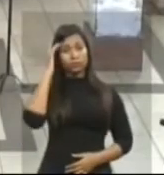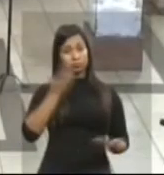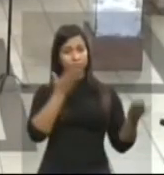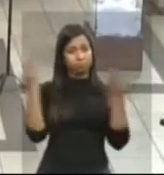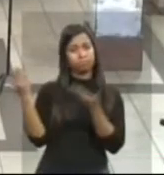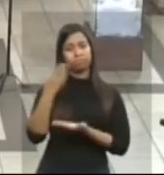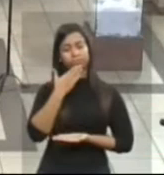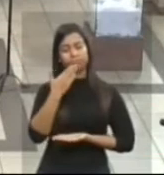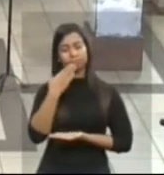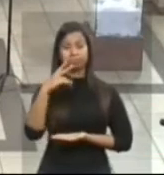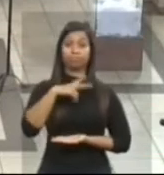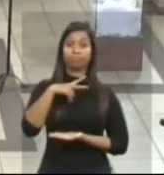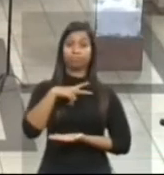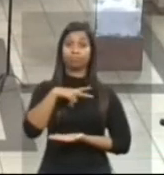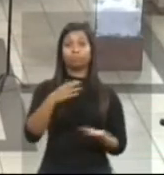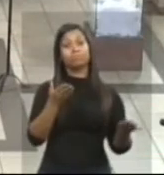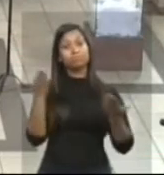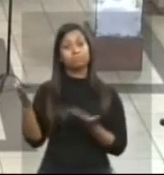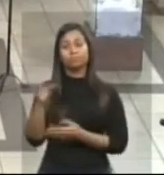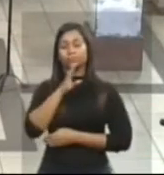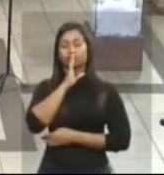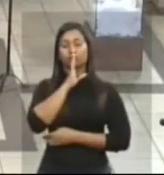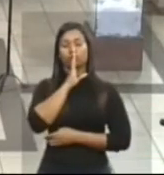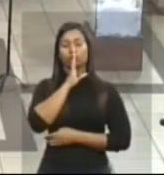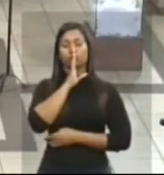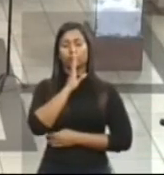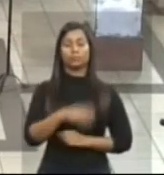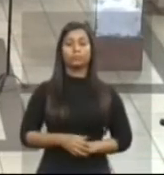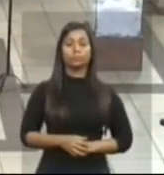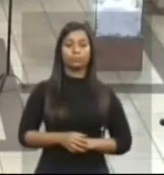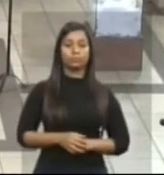coloque suas intenções particulares silenciosamente.